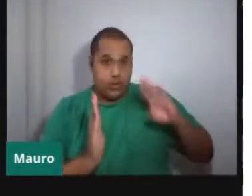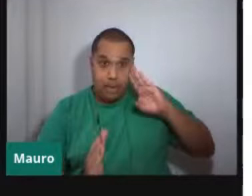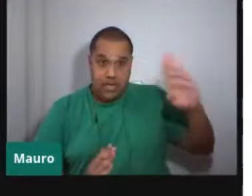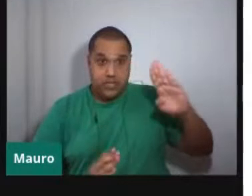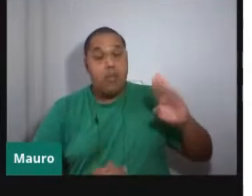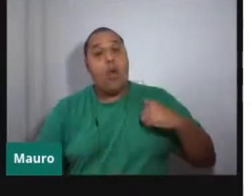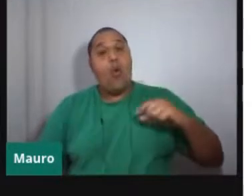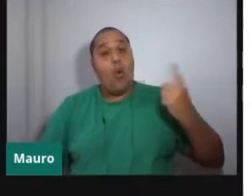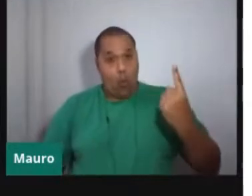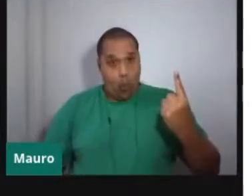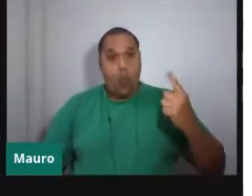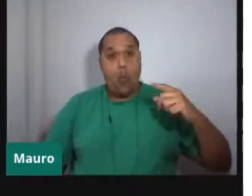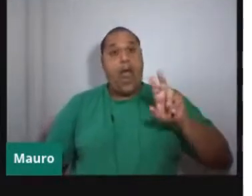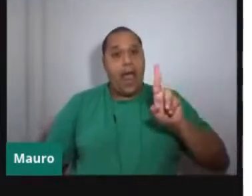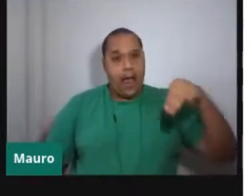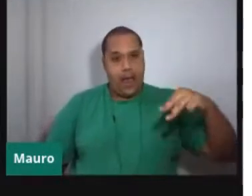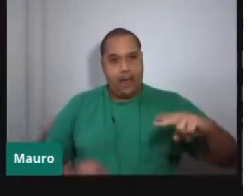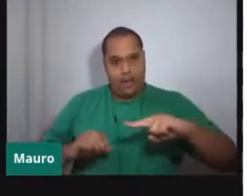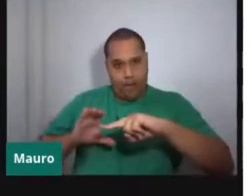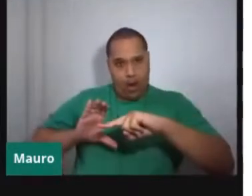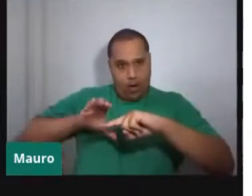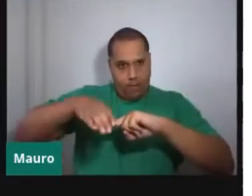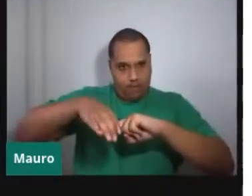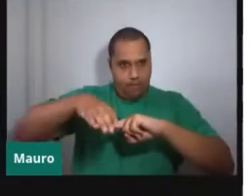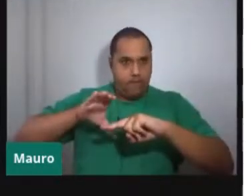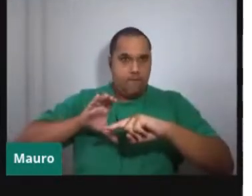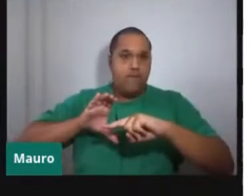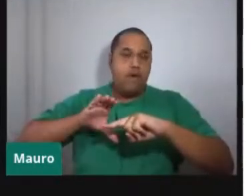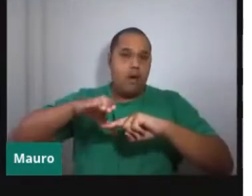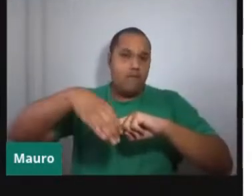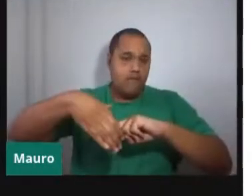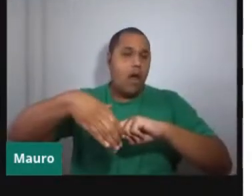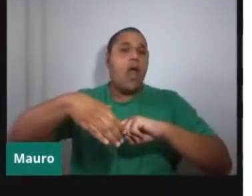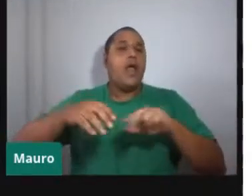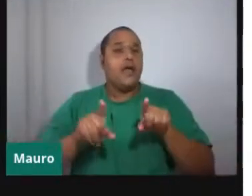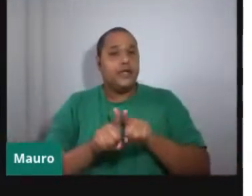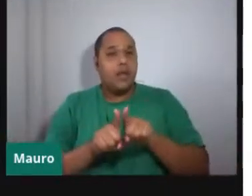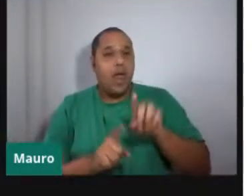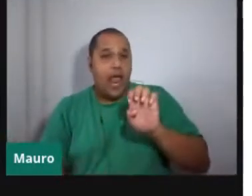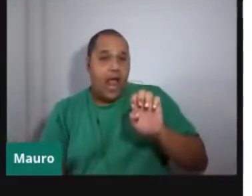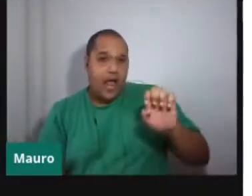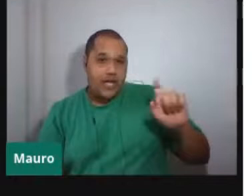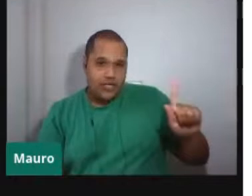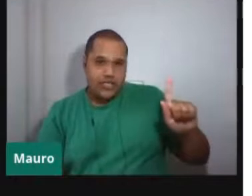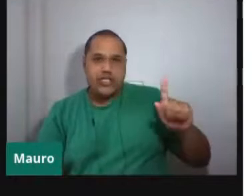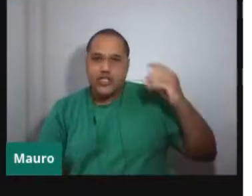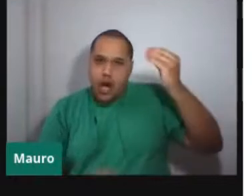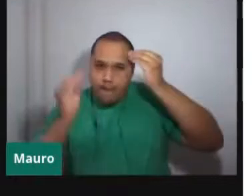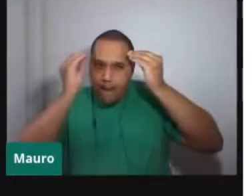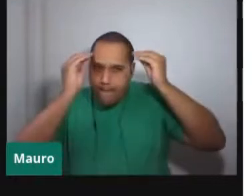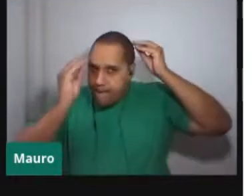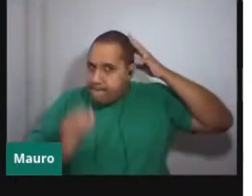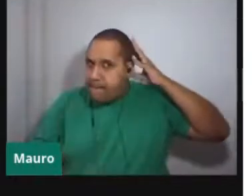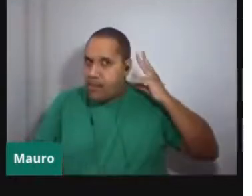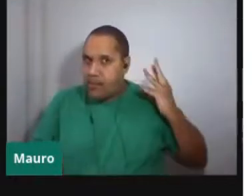ressonância magnética funcional, ou fMRI, a sigla em inglês, e EEG, eletroencefalografia, tá? Então, só